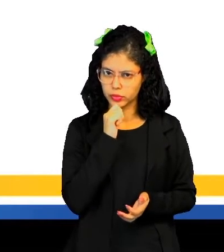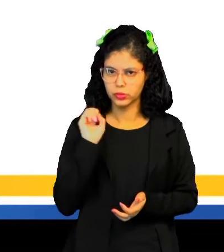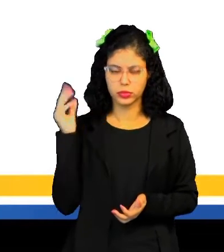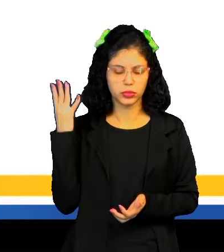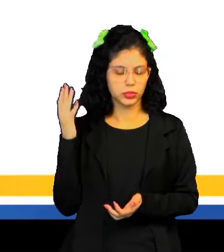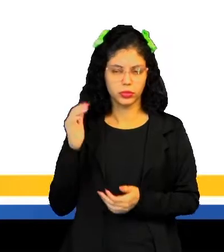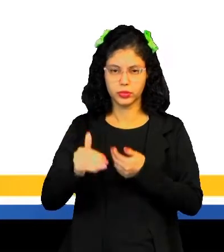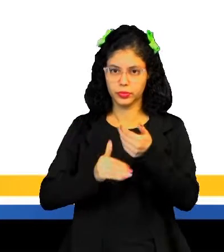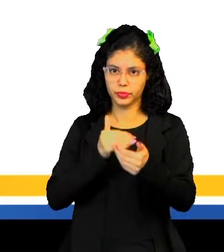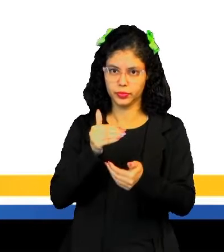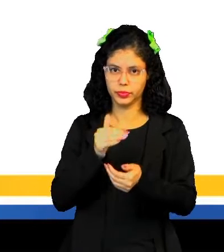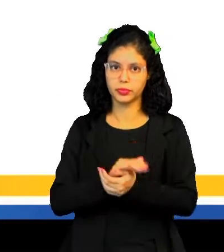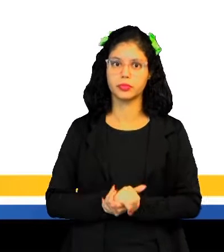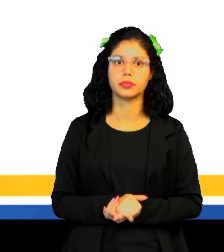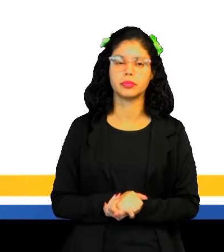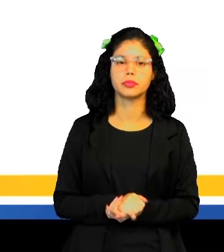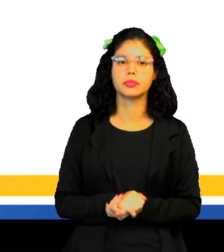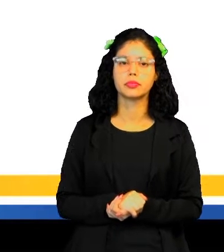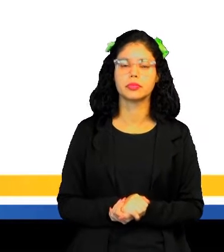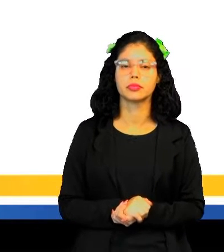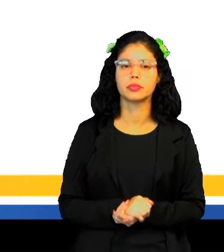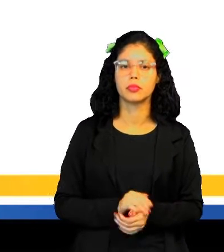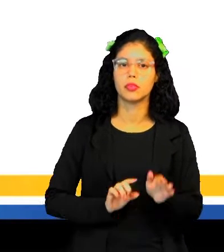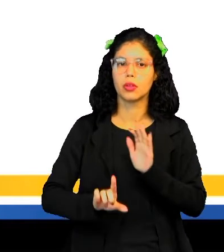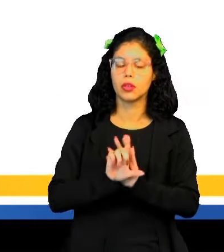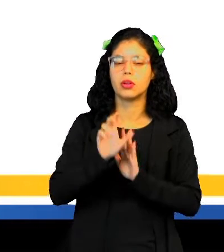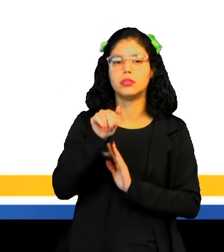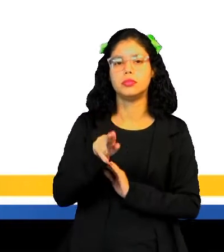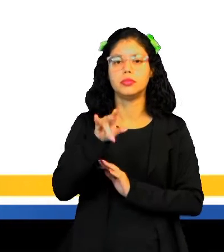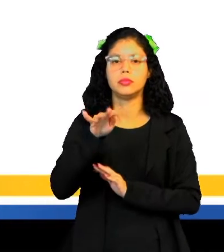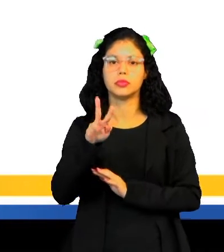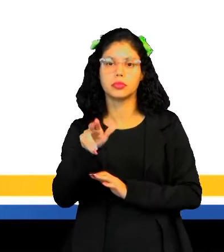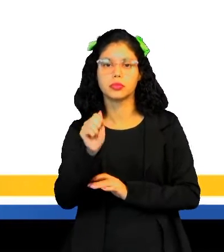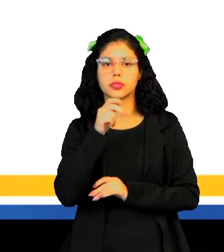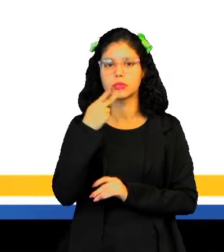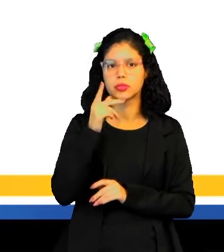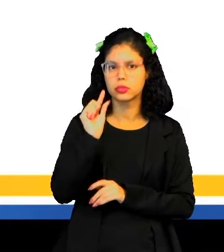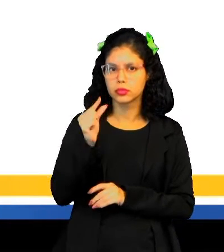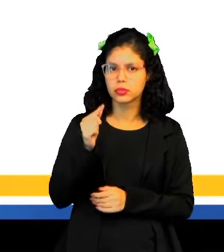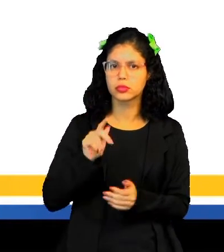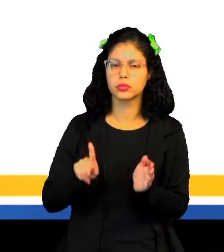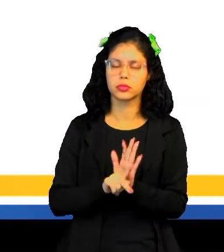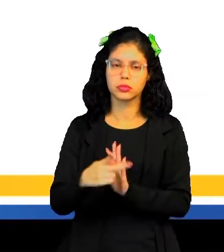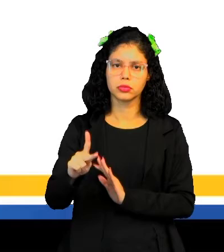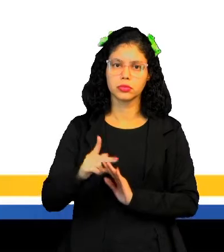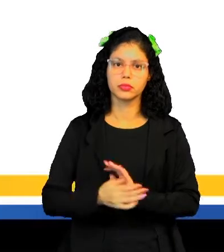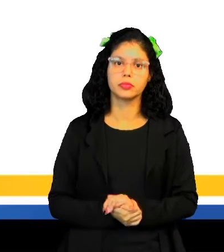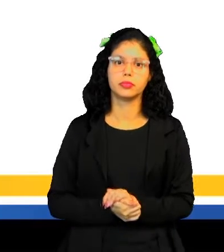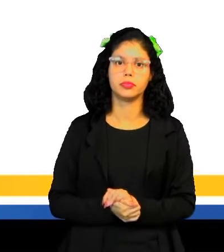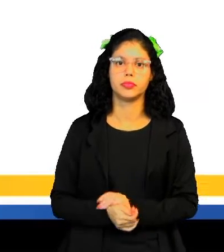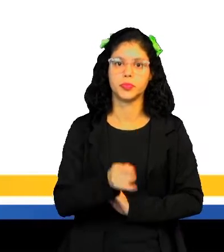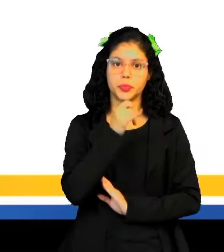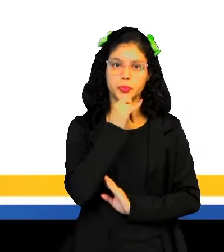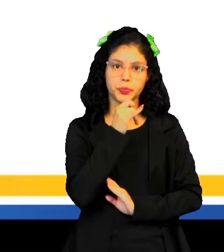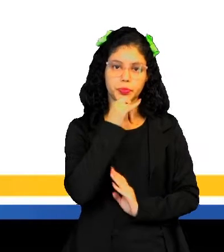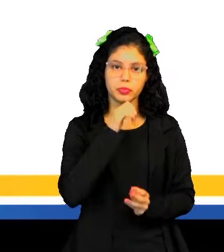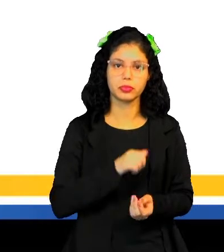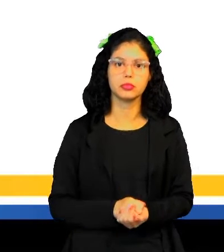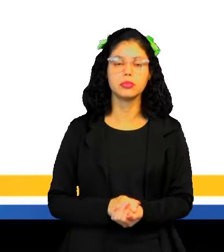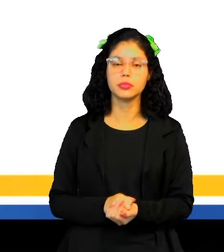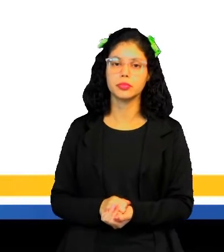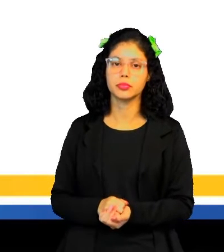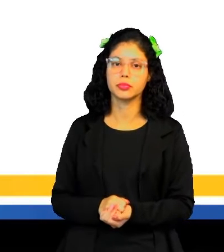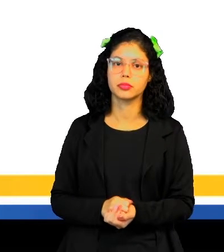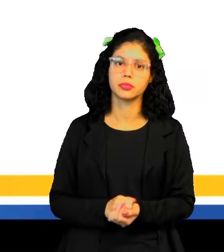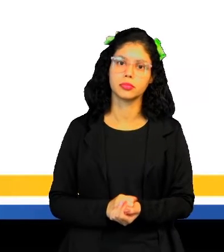feridos durante esse processo. A lei da anistia, falando um pouco melhor dela, é um exemplo dessa